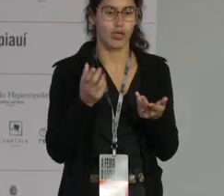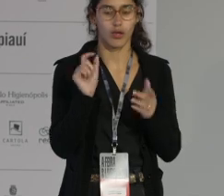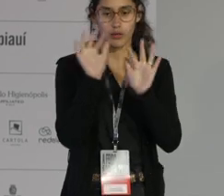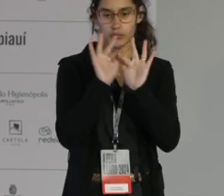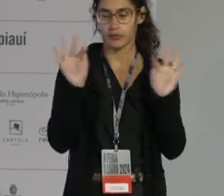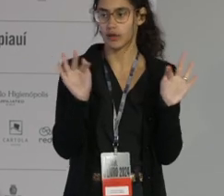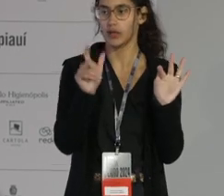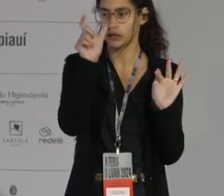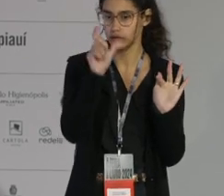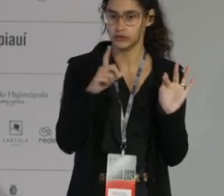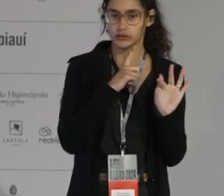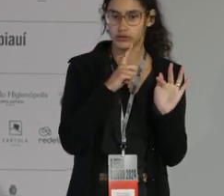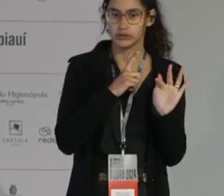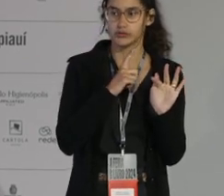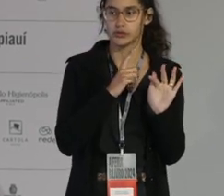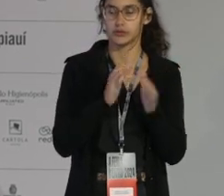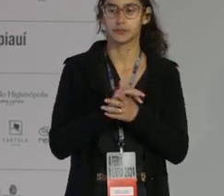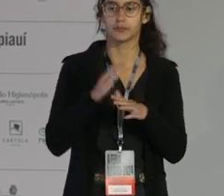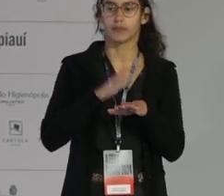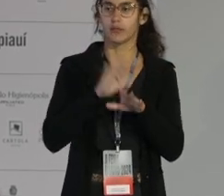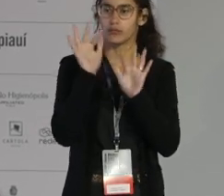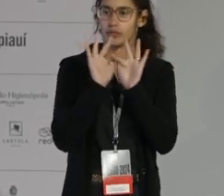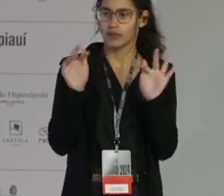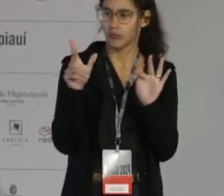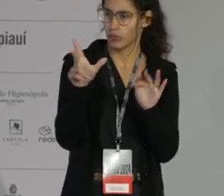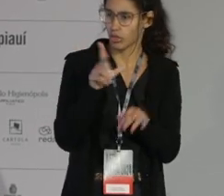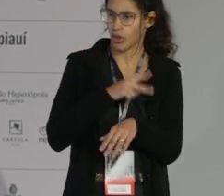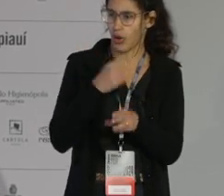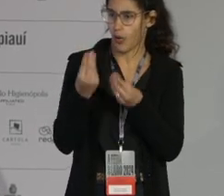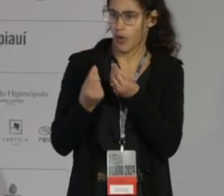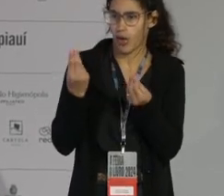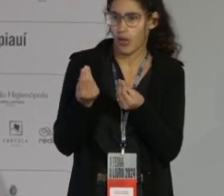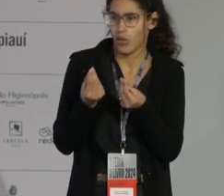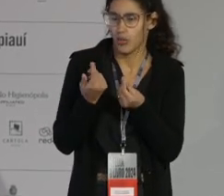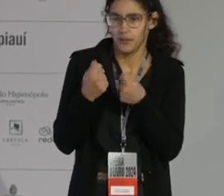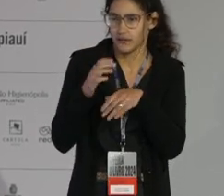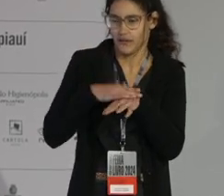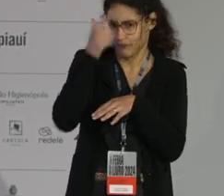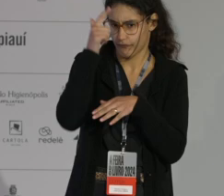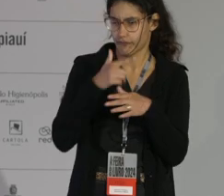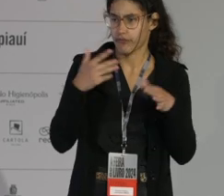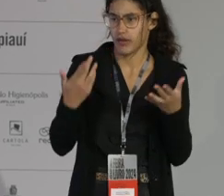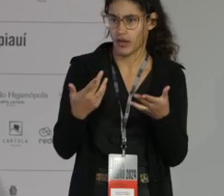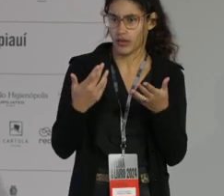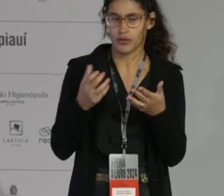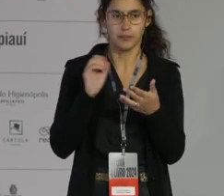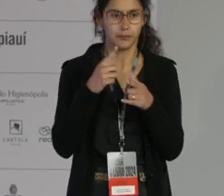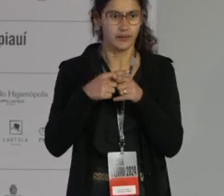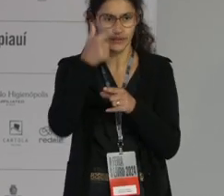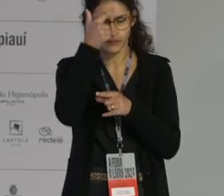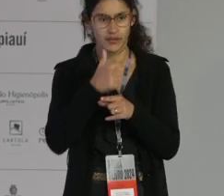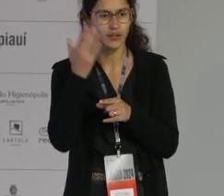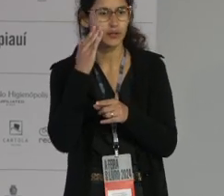do Marx. E ele fica indignado com essa frase do Marx. Assim, ele fala, claro, o Marx não devia ser feio, porque se ele fosse feio, ele saberia que o feio nunca deixa de ser